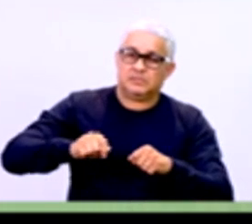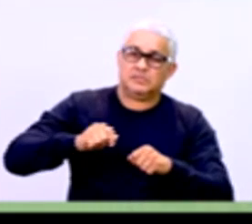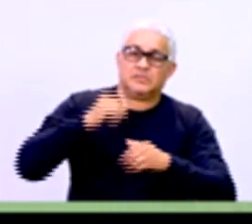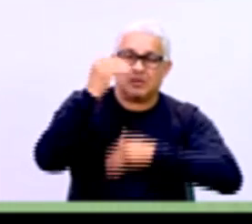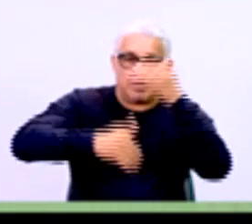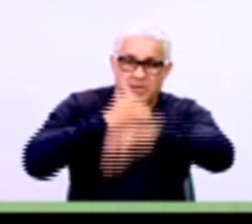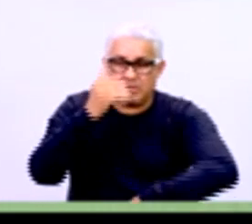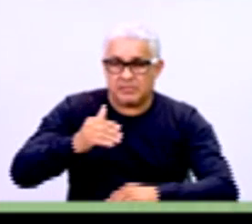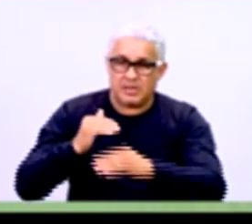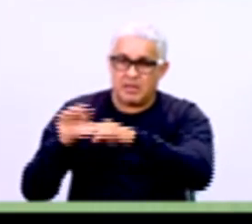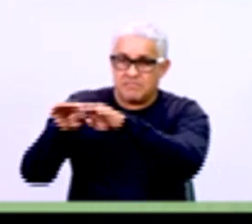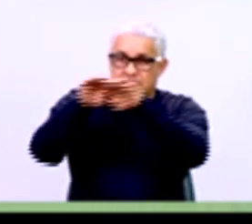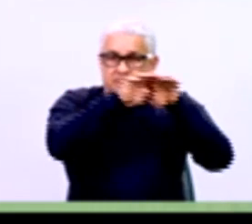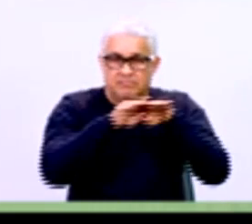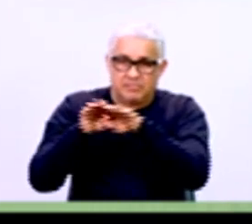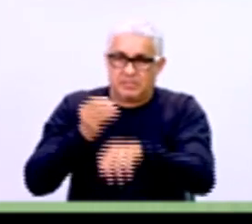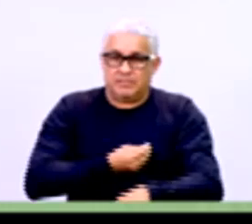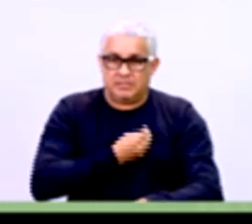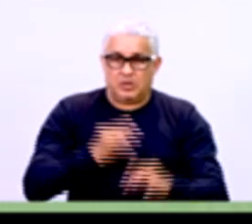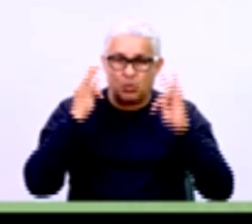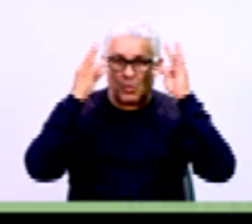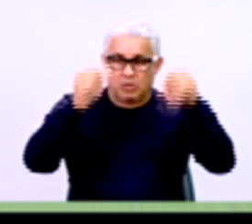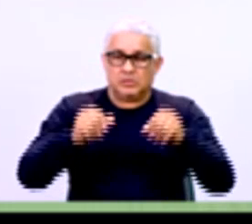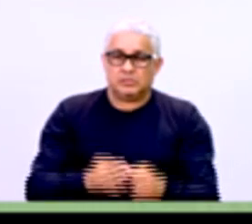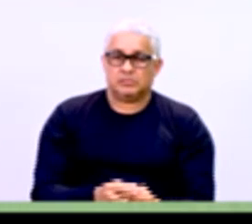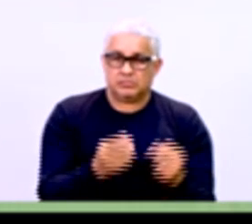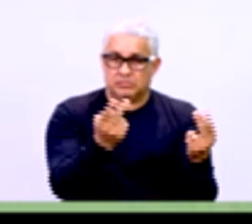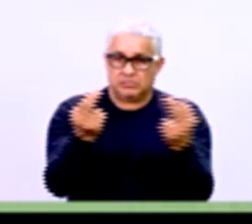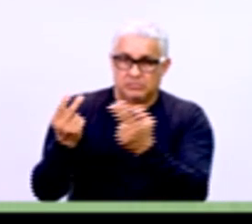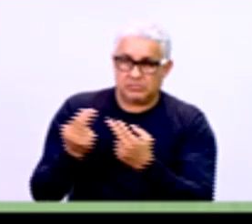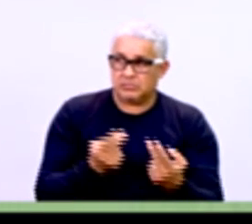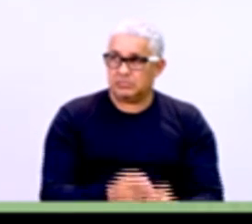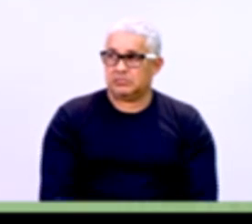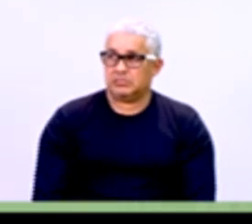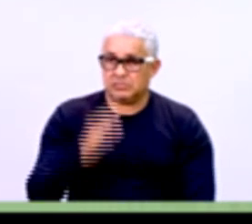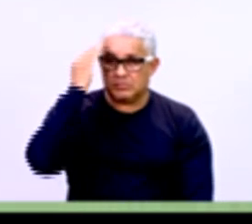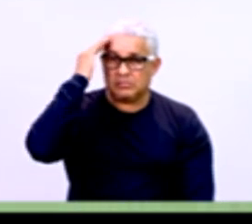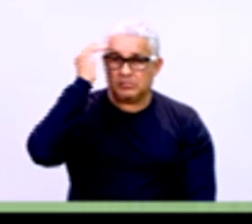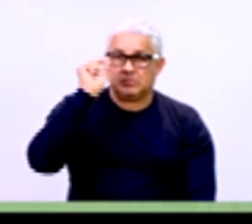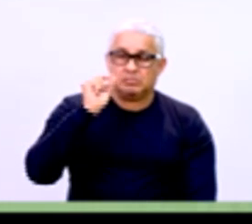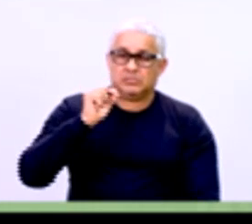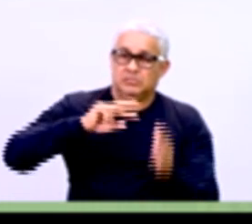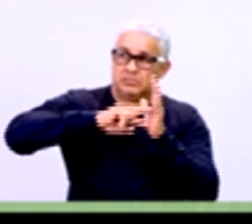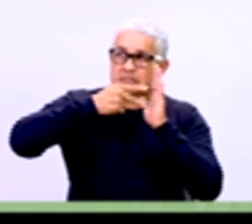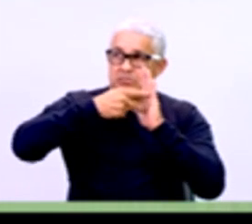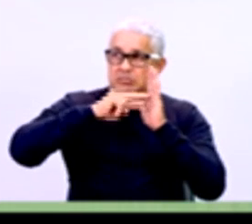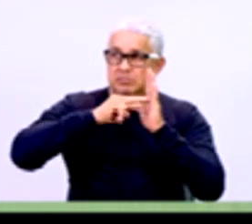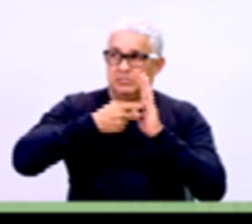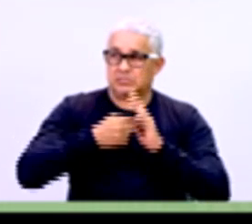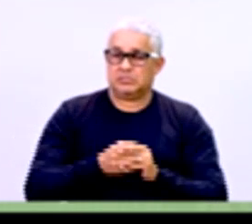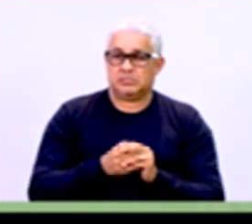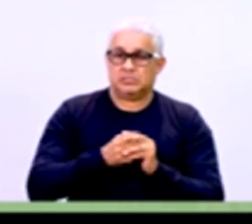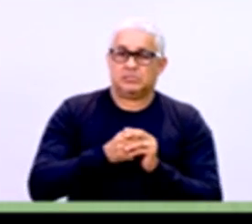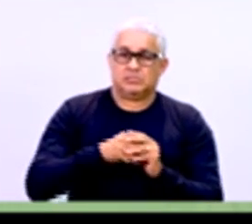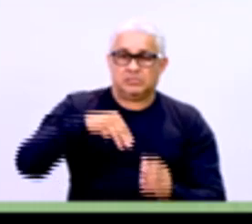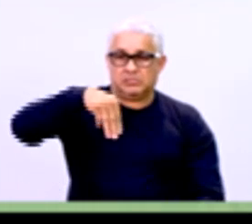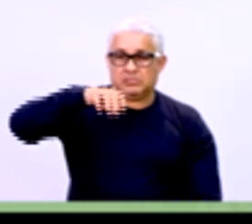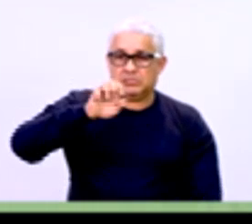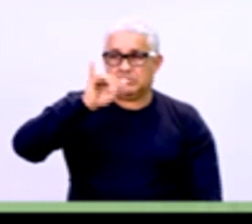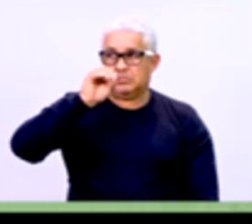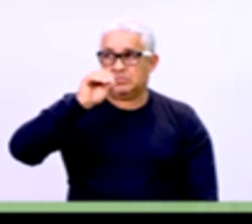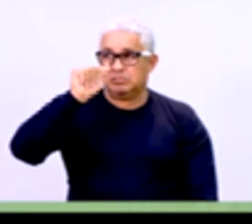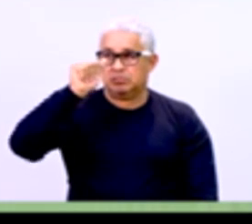vida em todas as suas formas. Bem, vamos entender então o que significa meio ambiente de uma forma